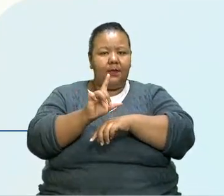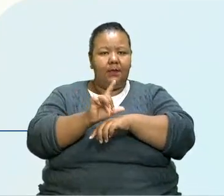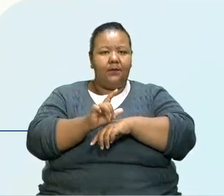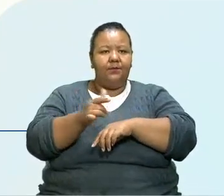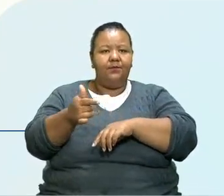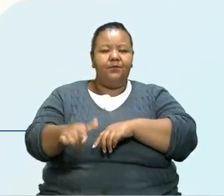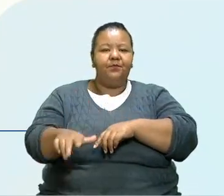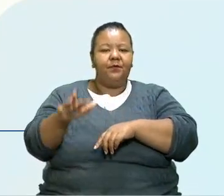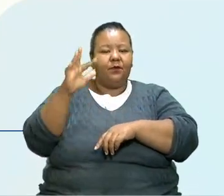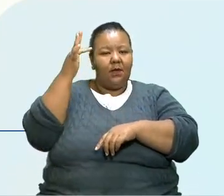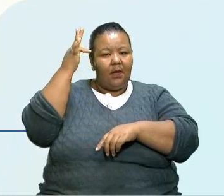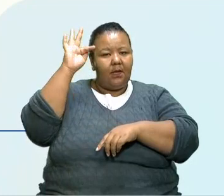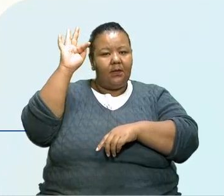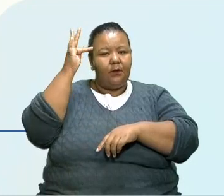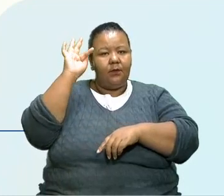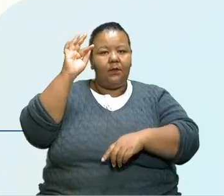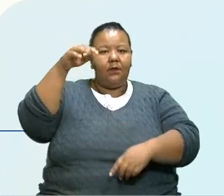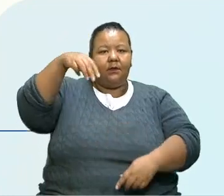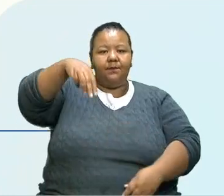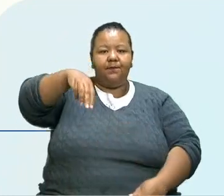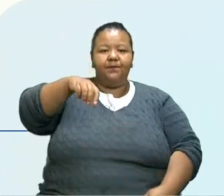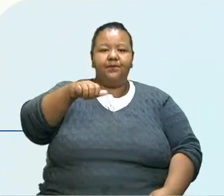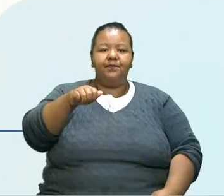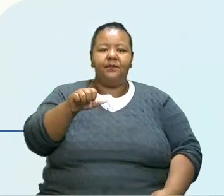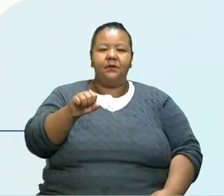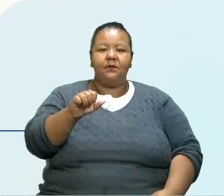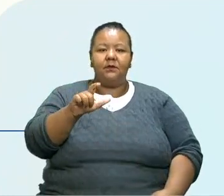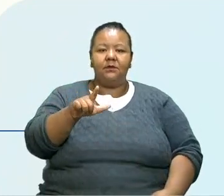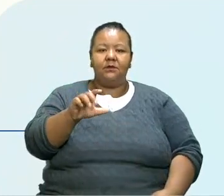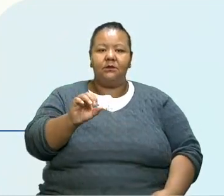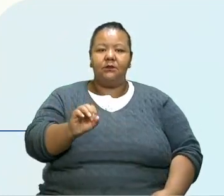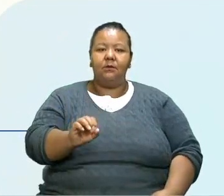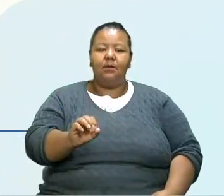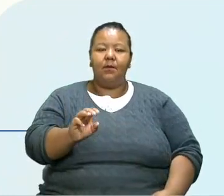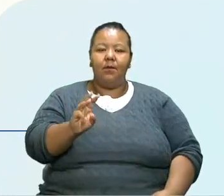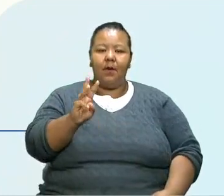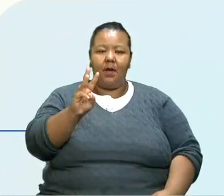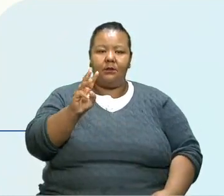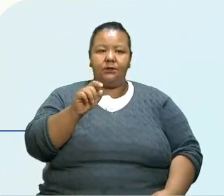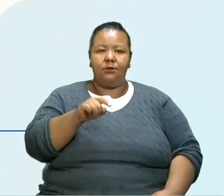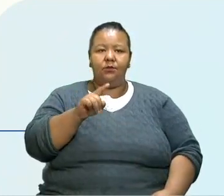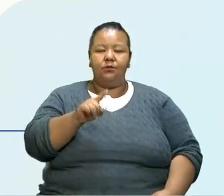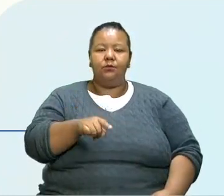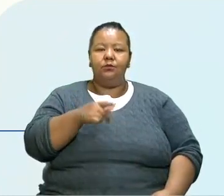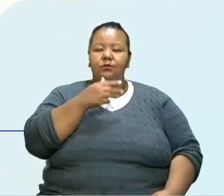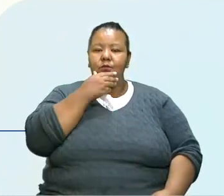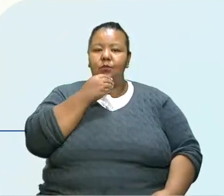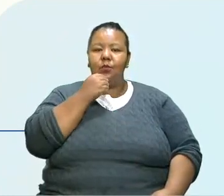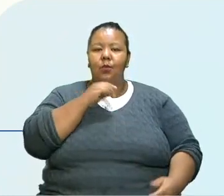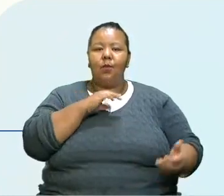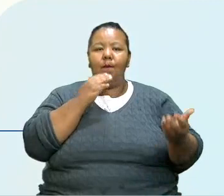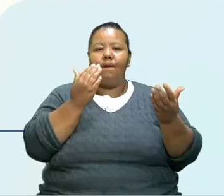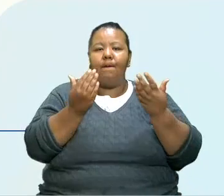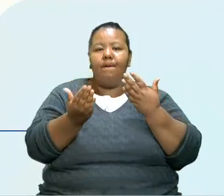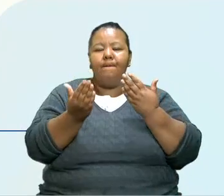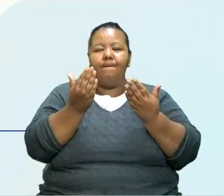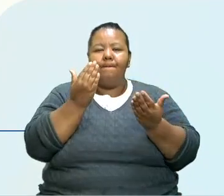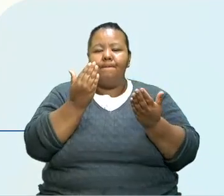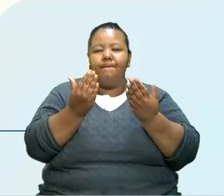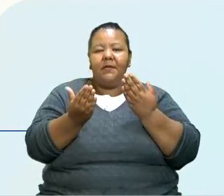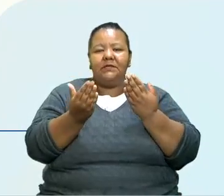teoria de Maslow, que vem do embasamento aqui de um dos tipos de liderança, Maslow era um psicólogo, Abrahams